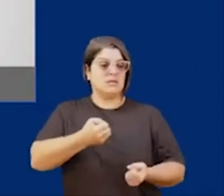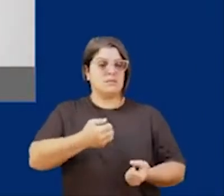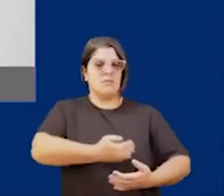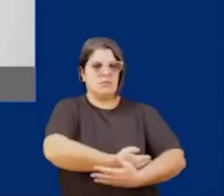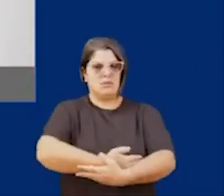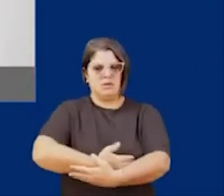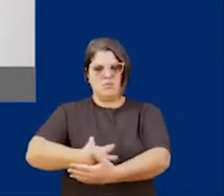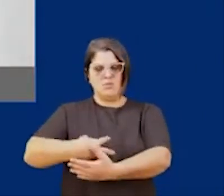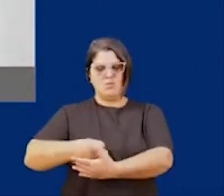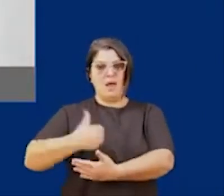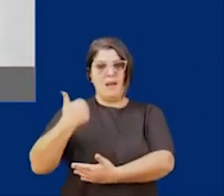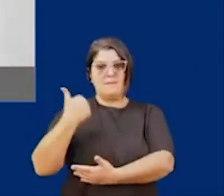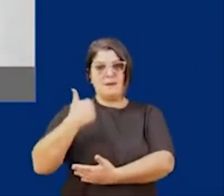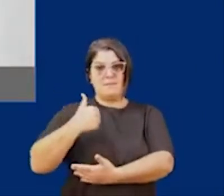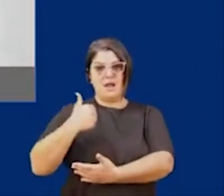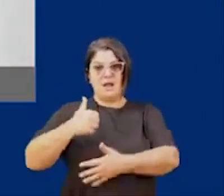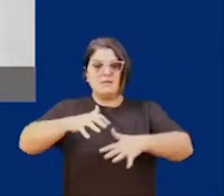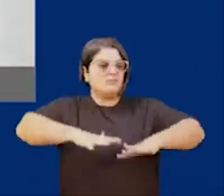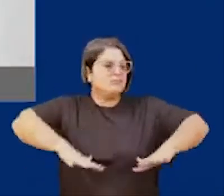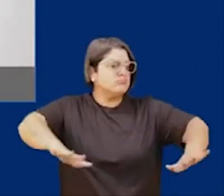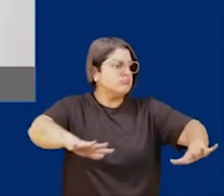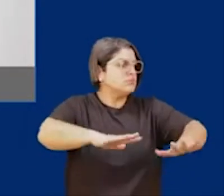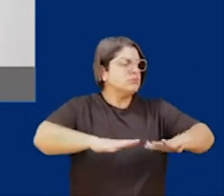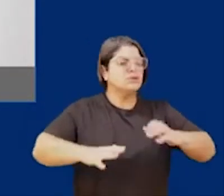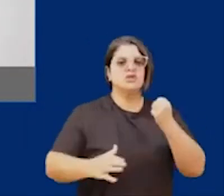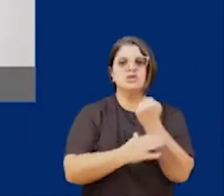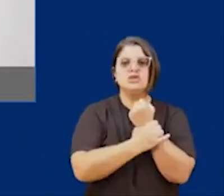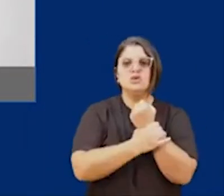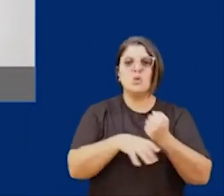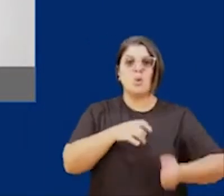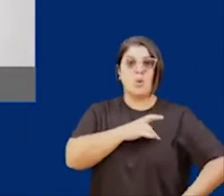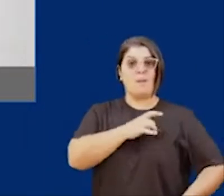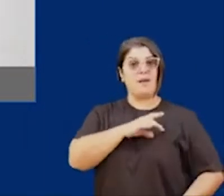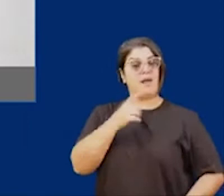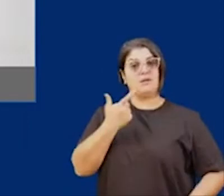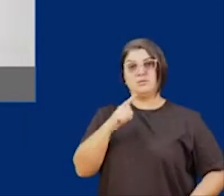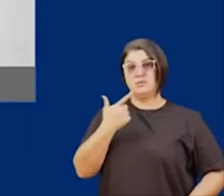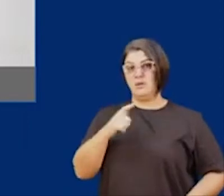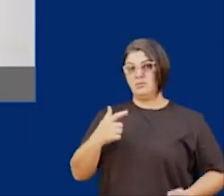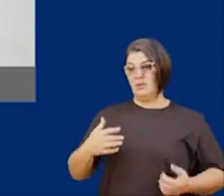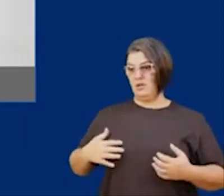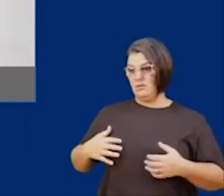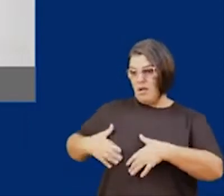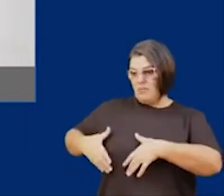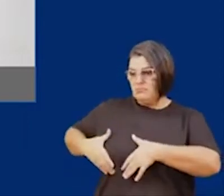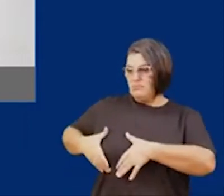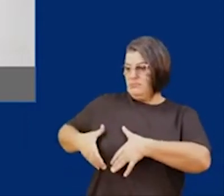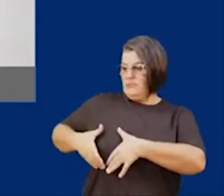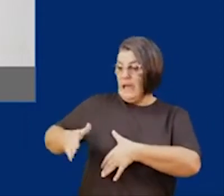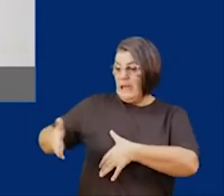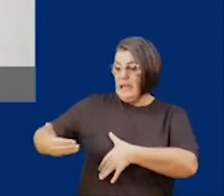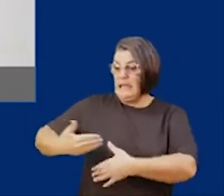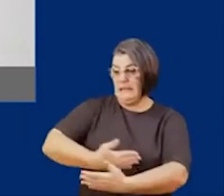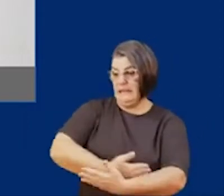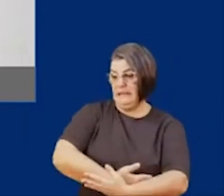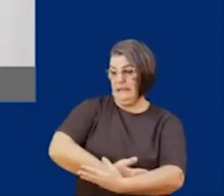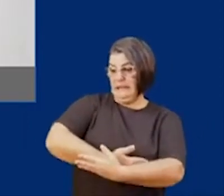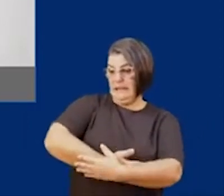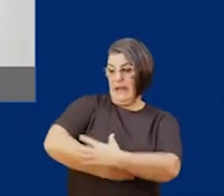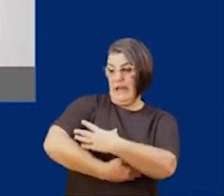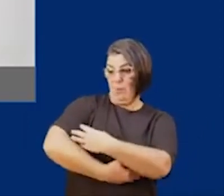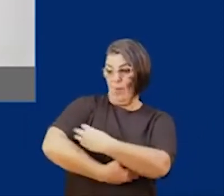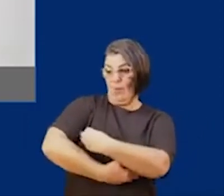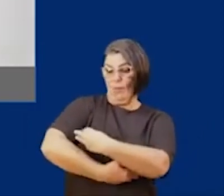num ambiente seguro, para que ela não tenha medo também de ofertar essa mama e de deixar esse bebê pegar na mama